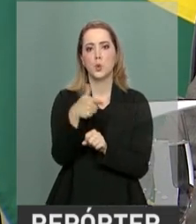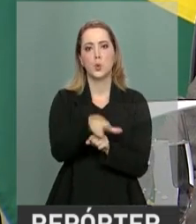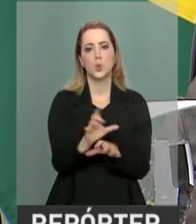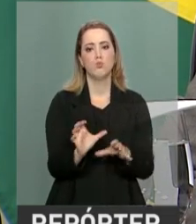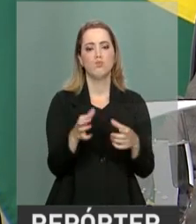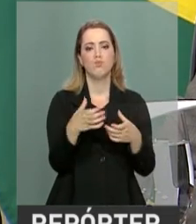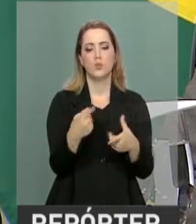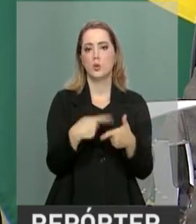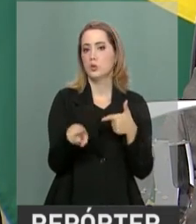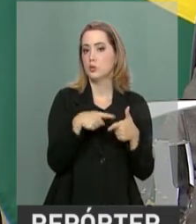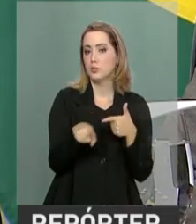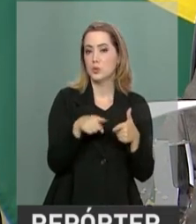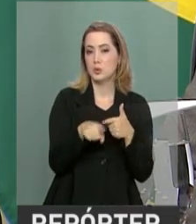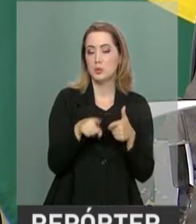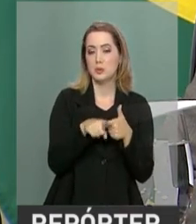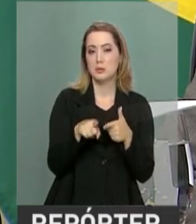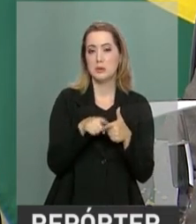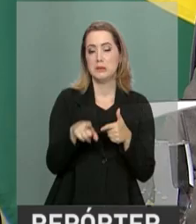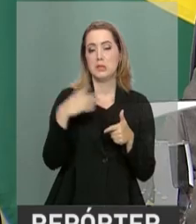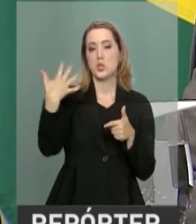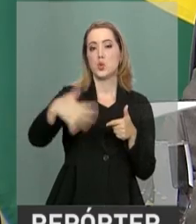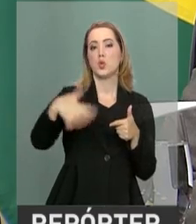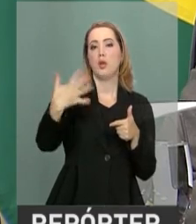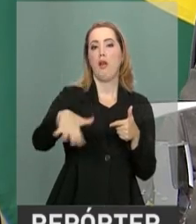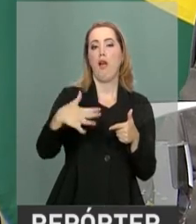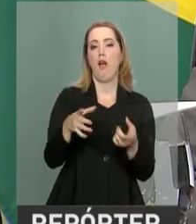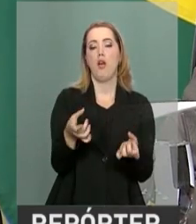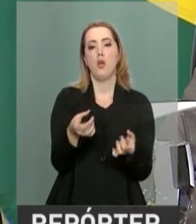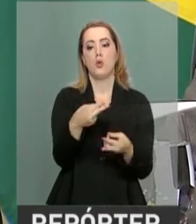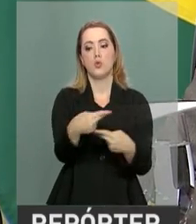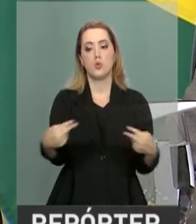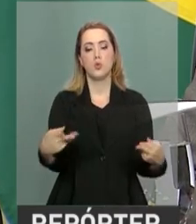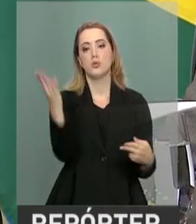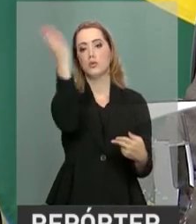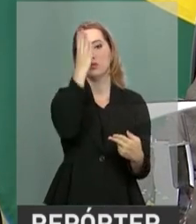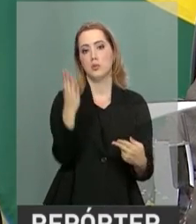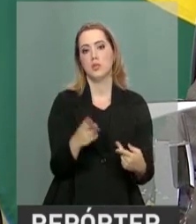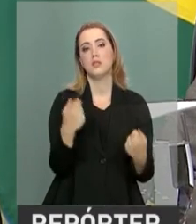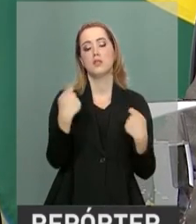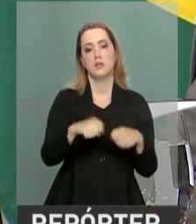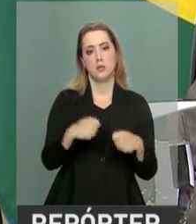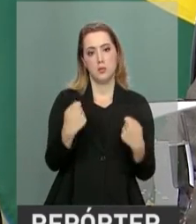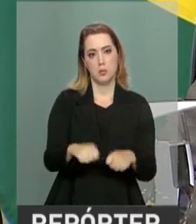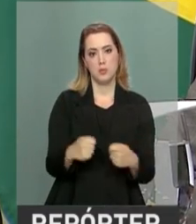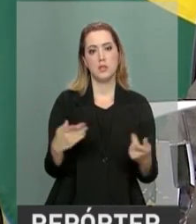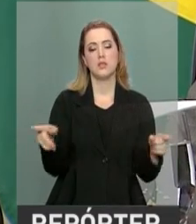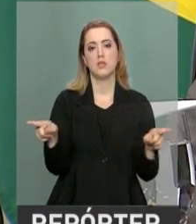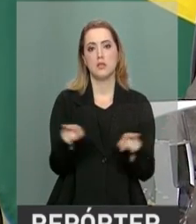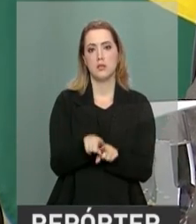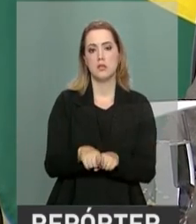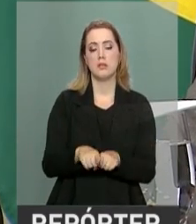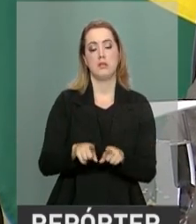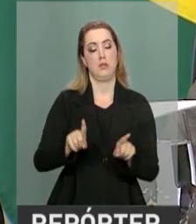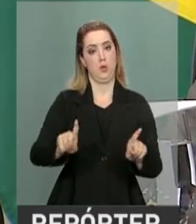fatores que encarecem as exportações brasileiras tem que ser seriamente